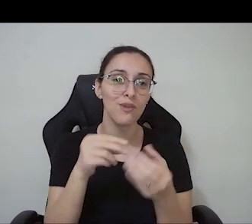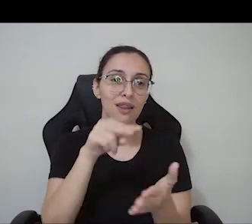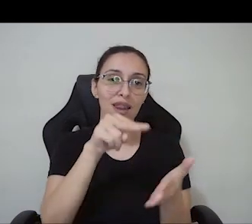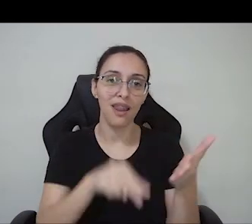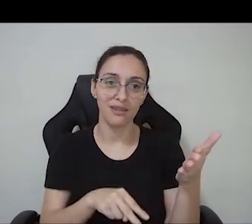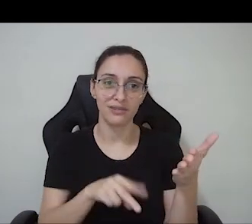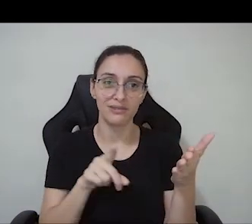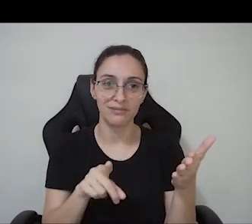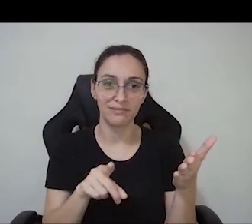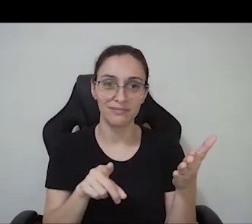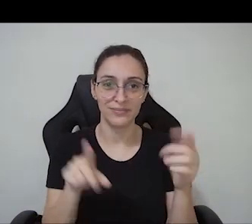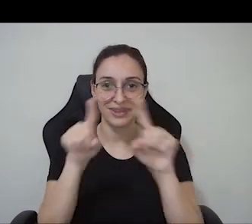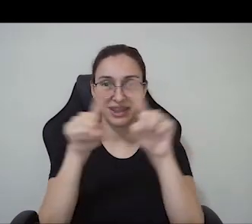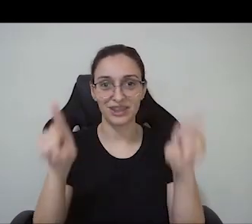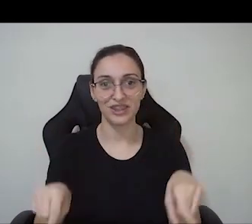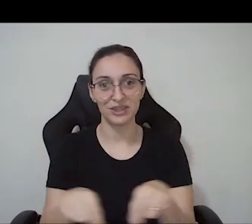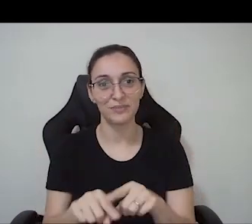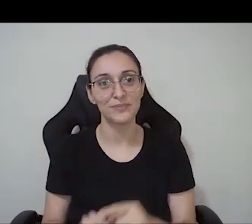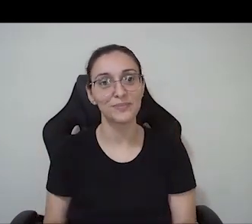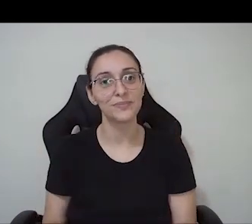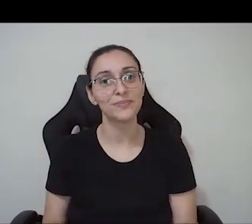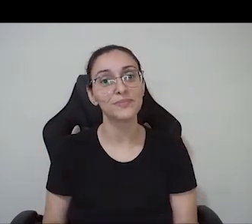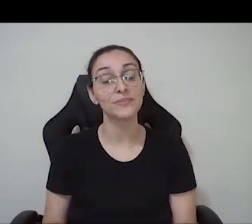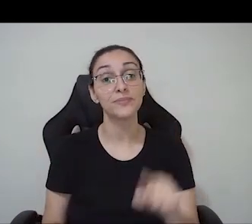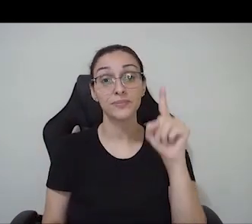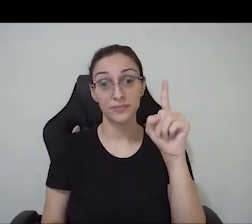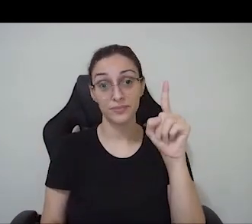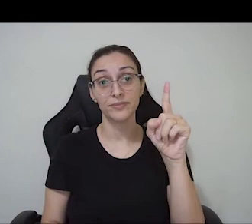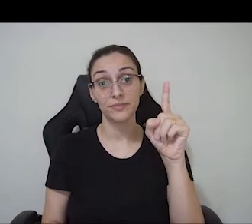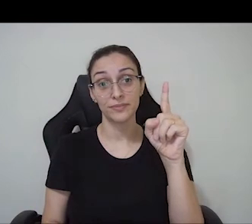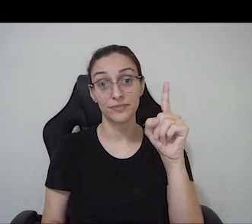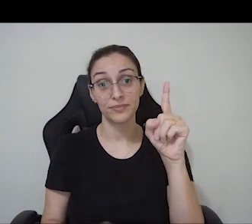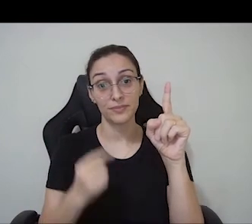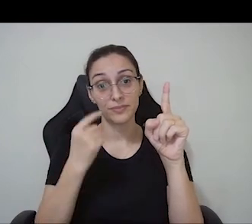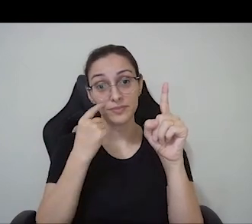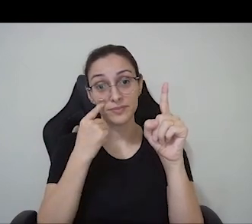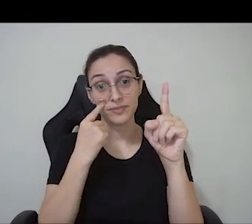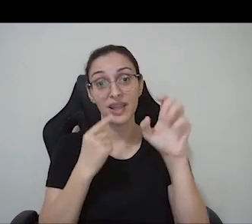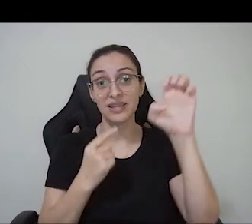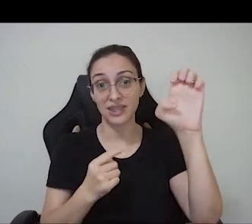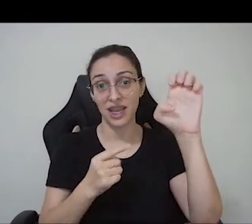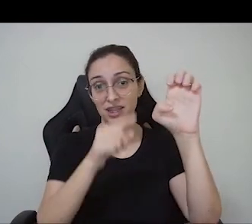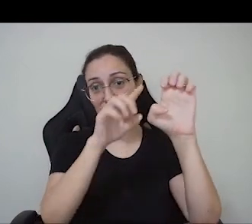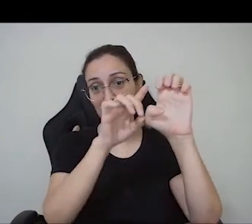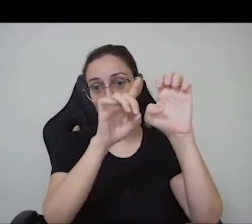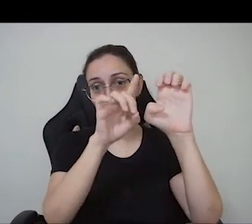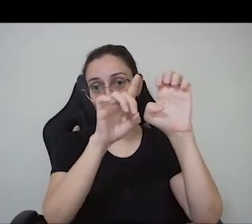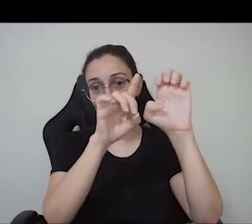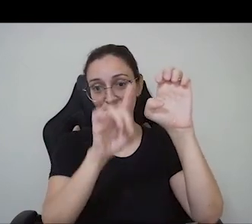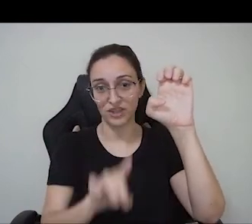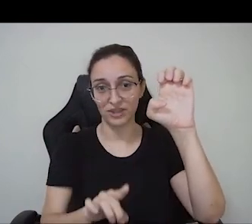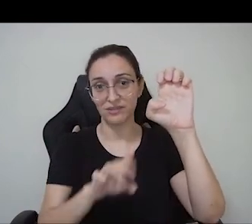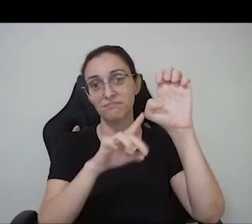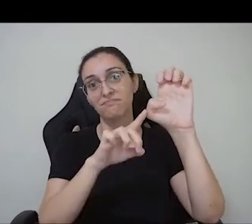essa cartinha, né? De cima, eu vou ler da esquerda para a direita e de cima a baixo.